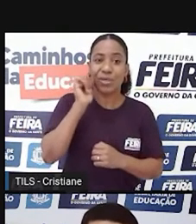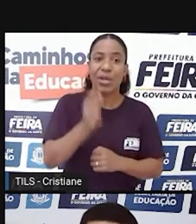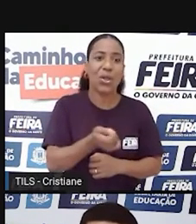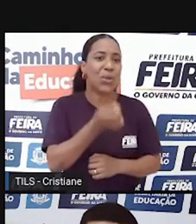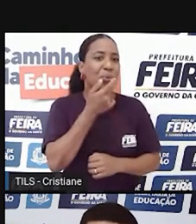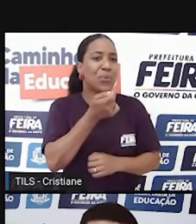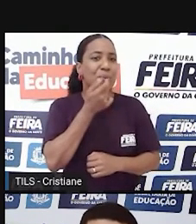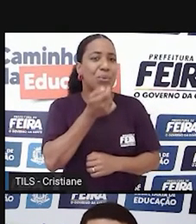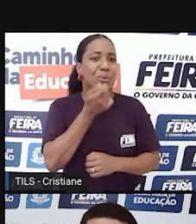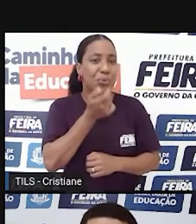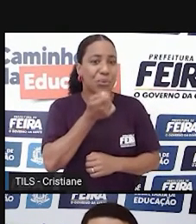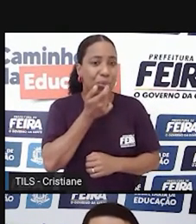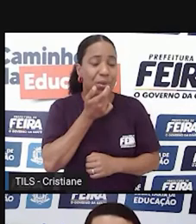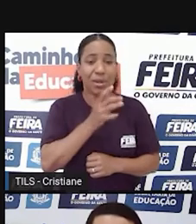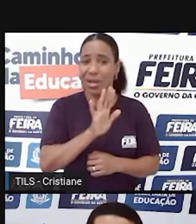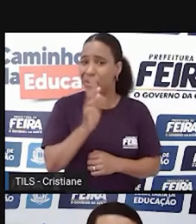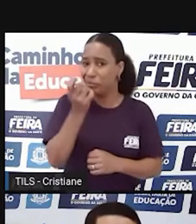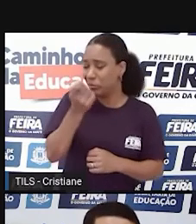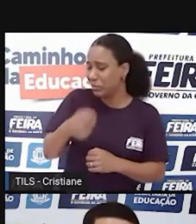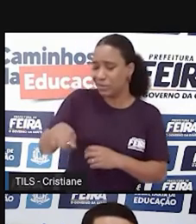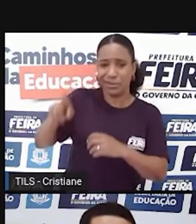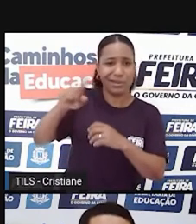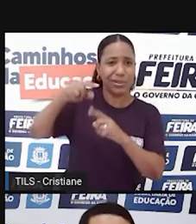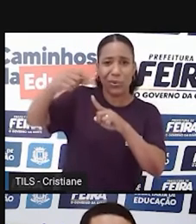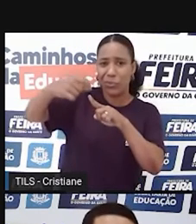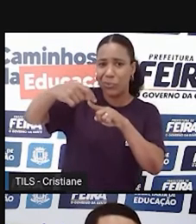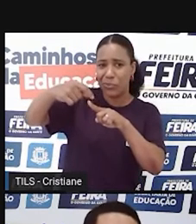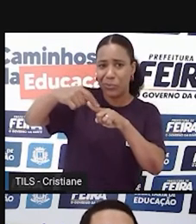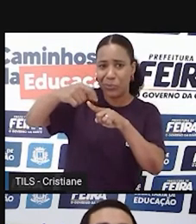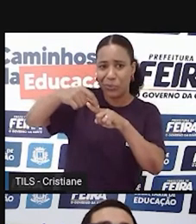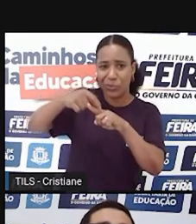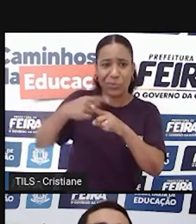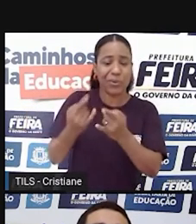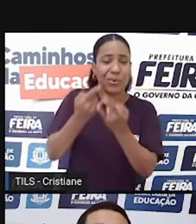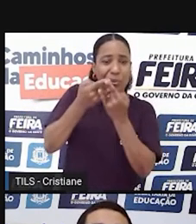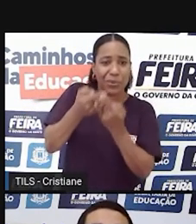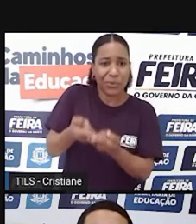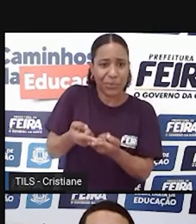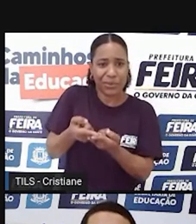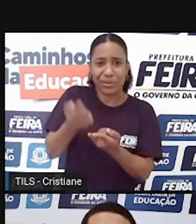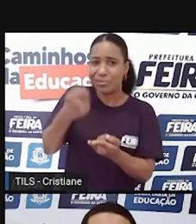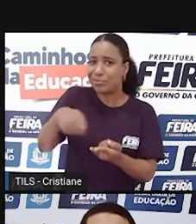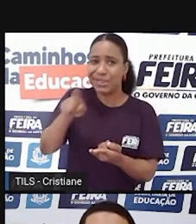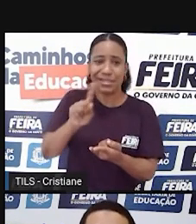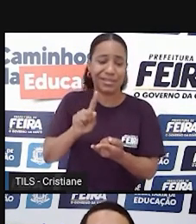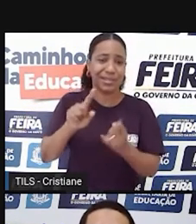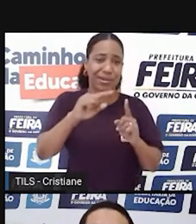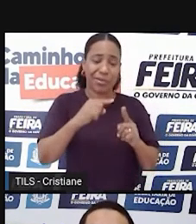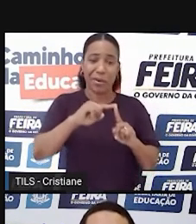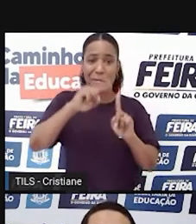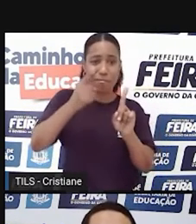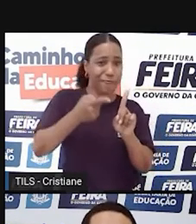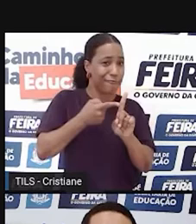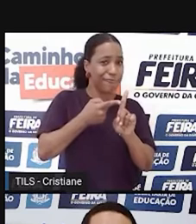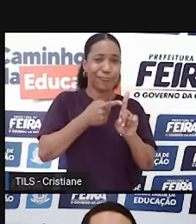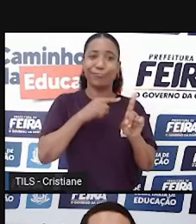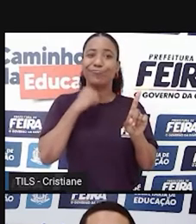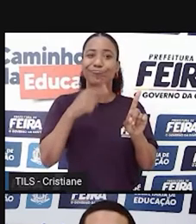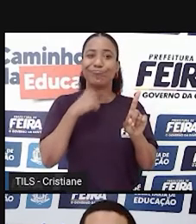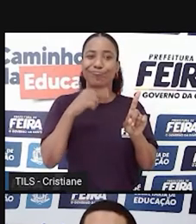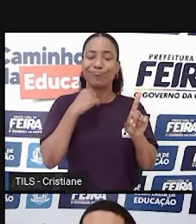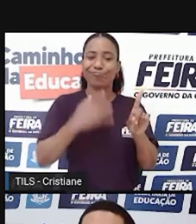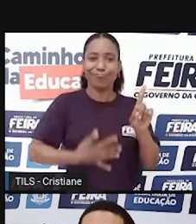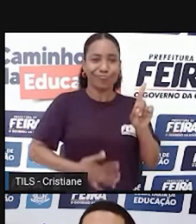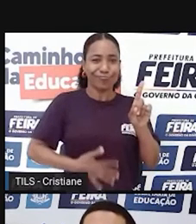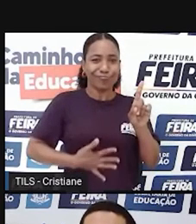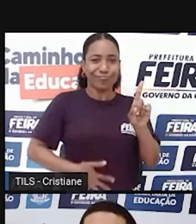vai usar camisinha? Não é verdade? Porque eles acham que o único problema aqui é o bebê, é a responsabilidade de criar uma criança.